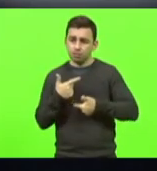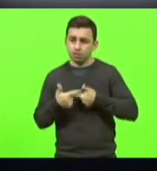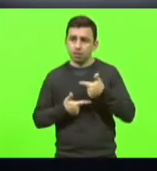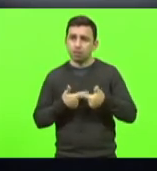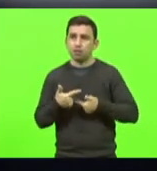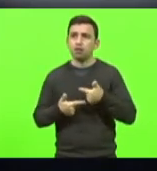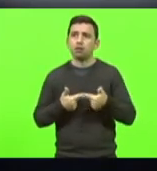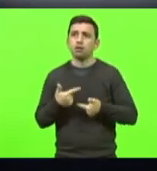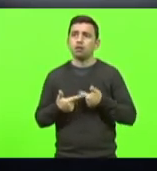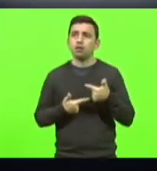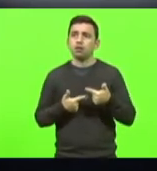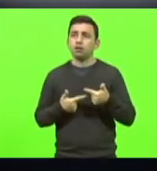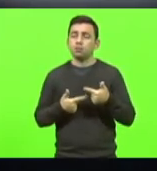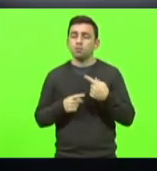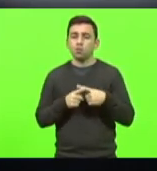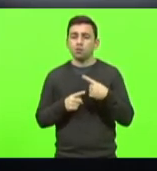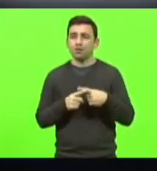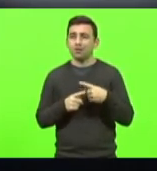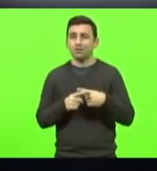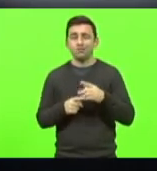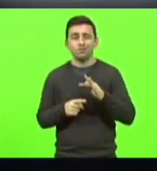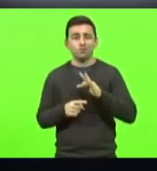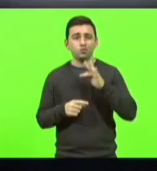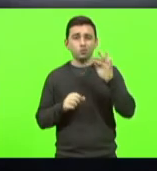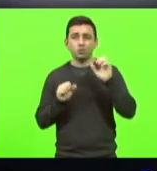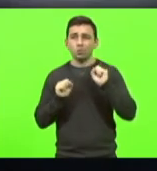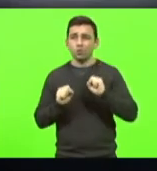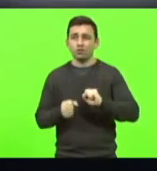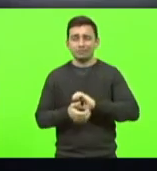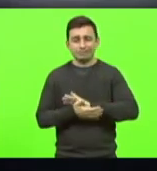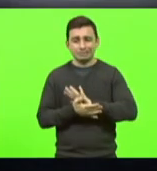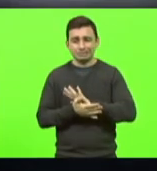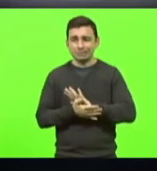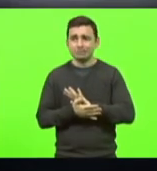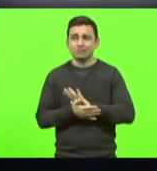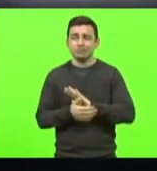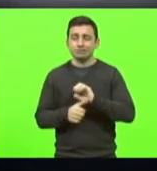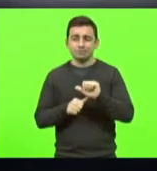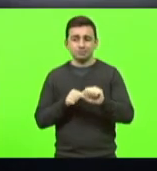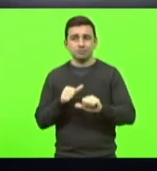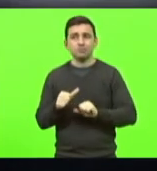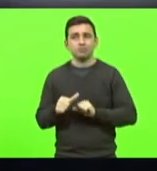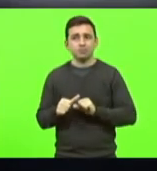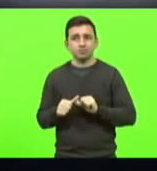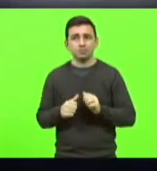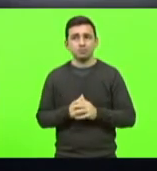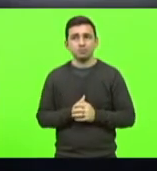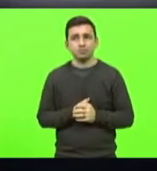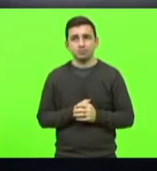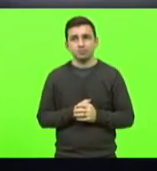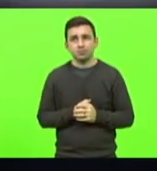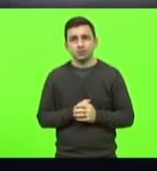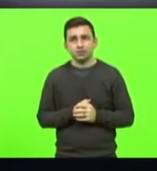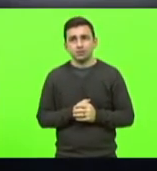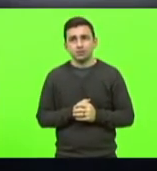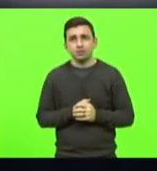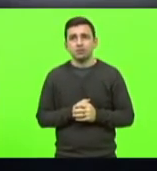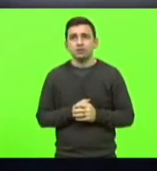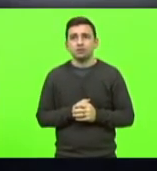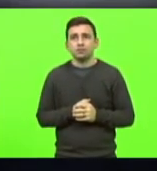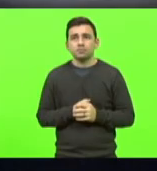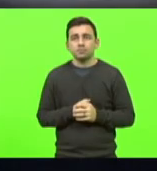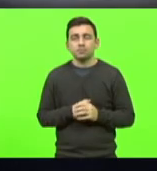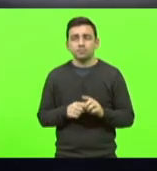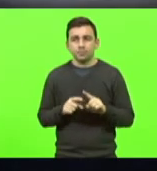sabendo que no futuro não será massacrado por uma reforma como tá acontecendo agora então esse então eu quero